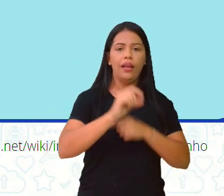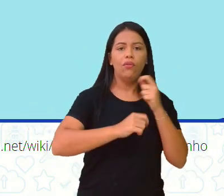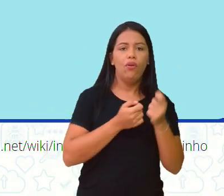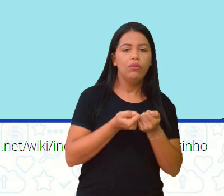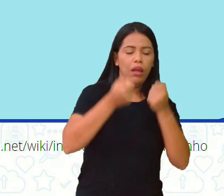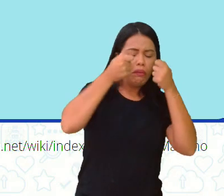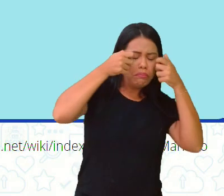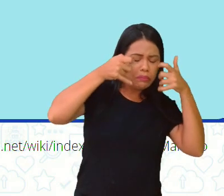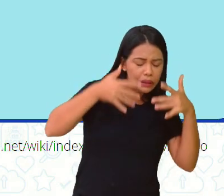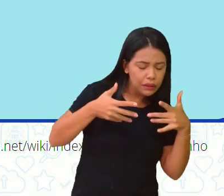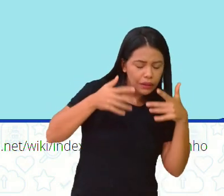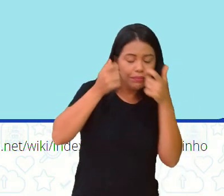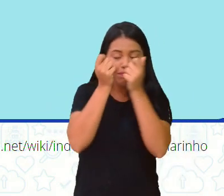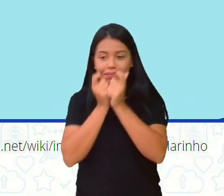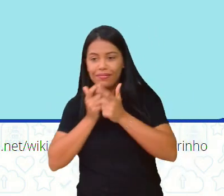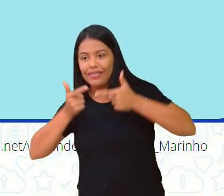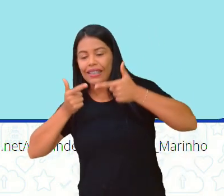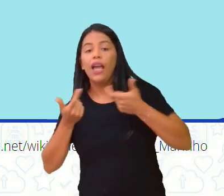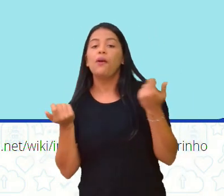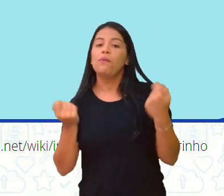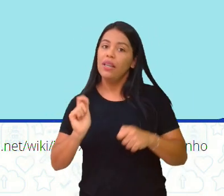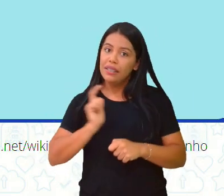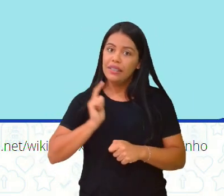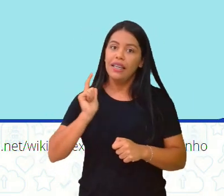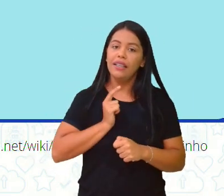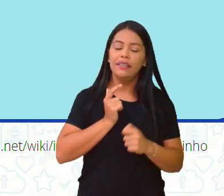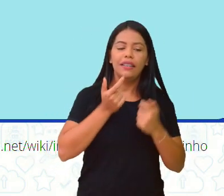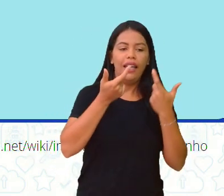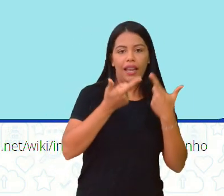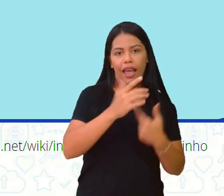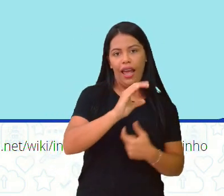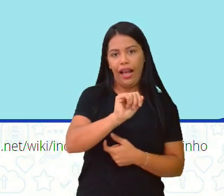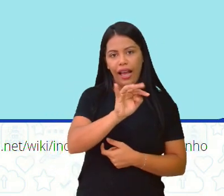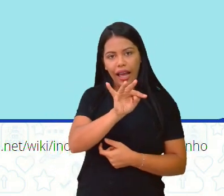do choro, da catarse, para